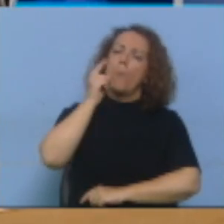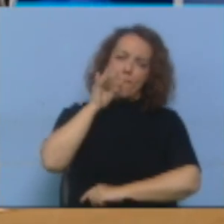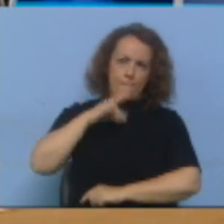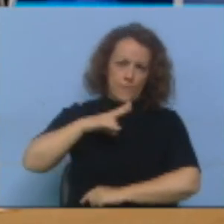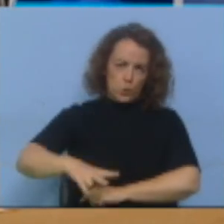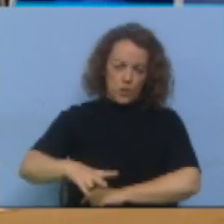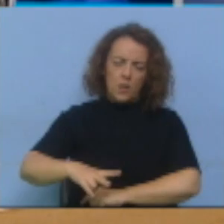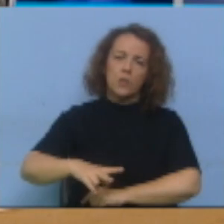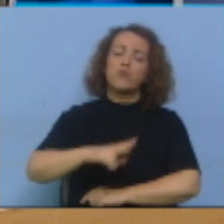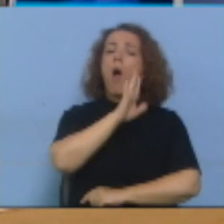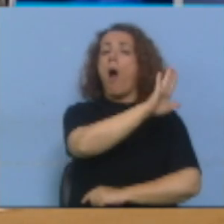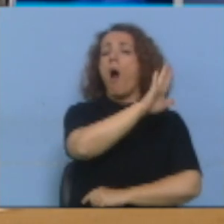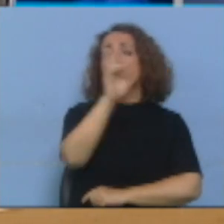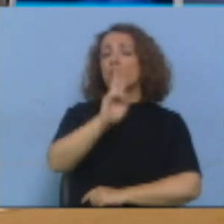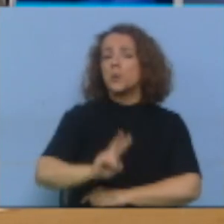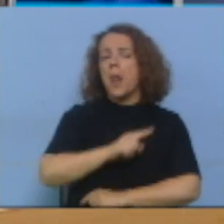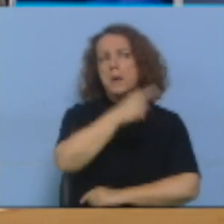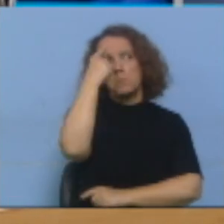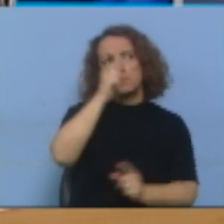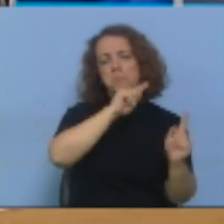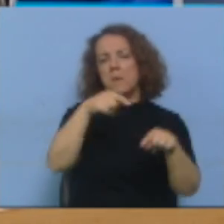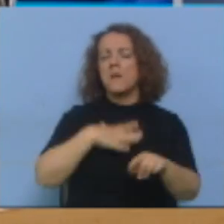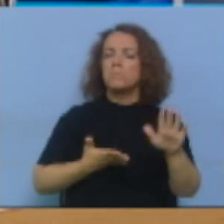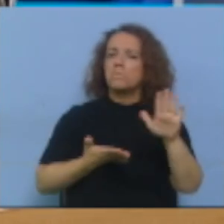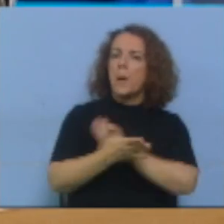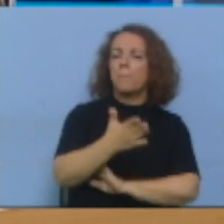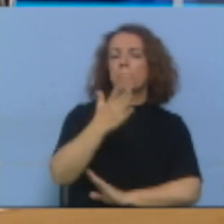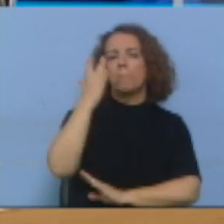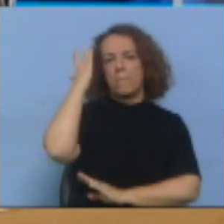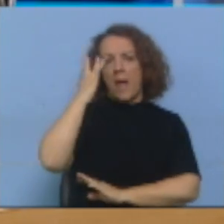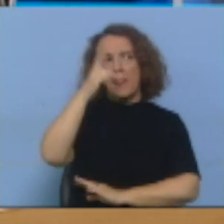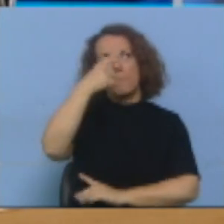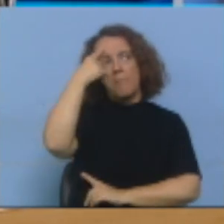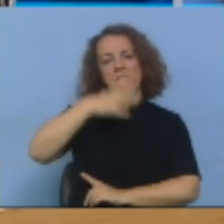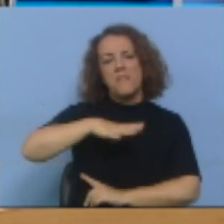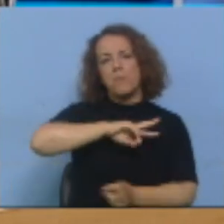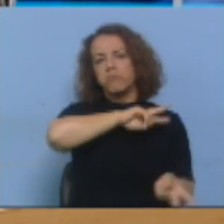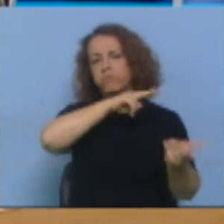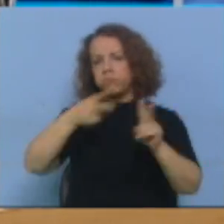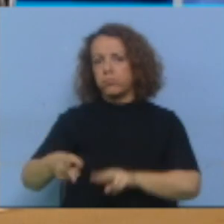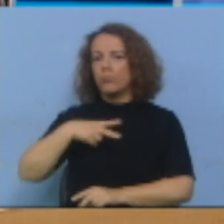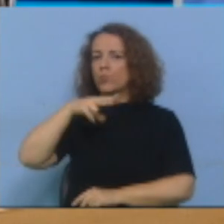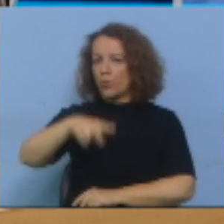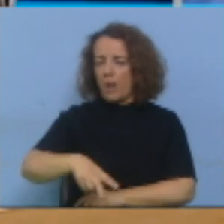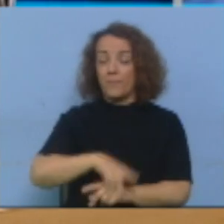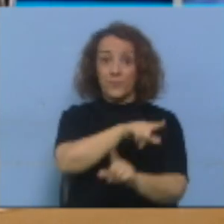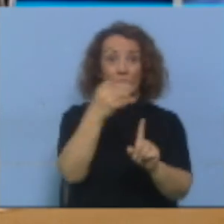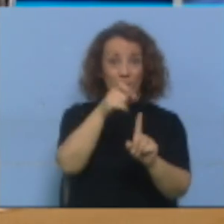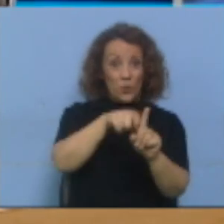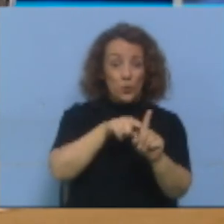que pensava entrar no seminário, entrou no seminário e pensava vir para Portugal. E ele andou anos,